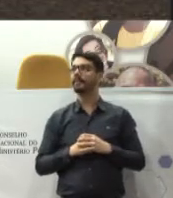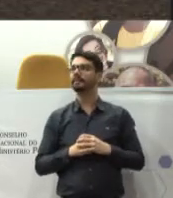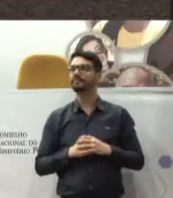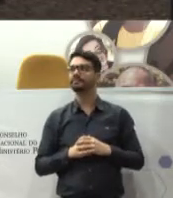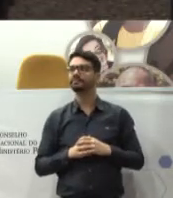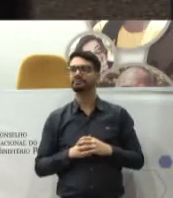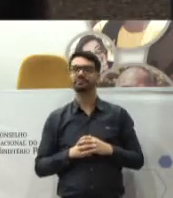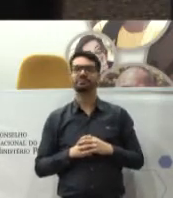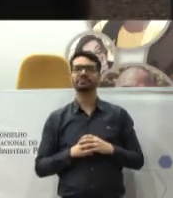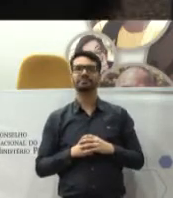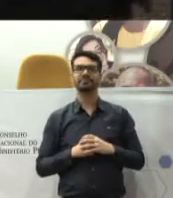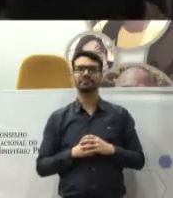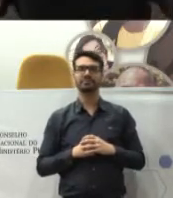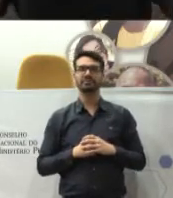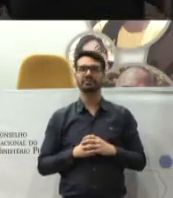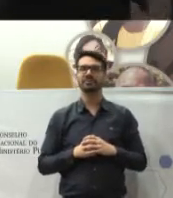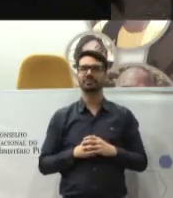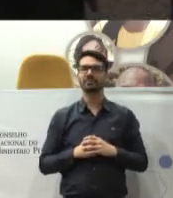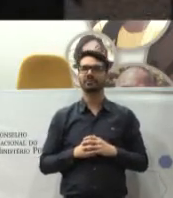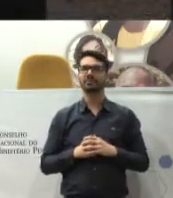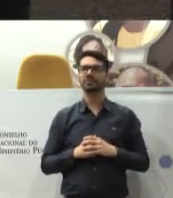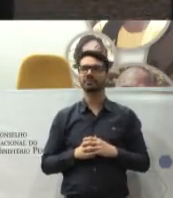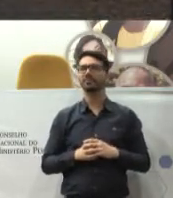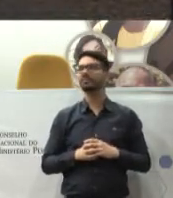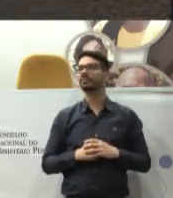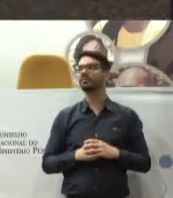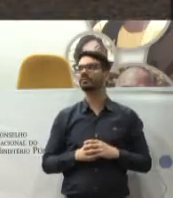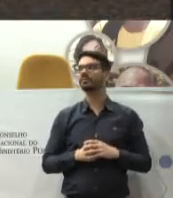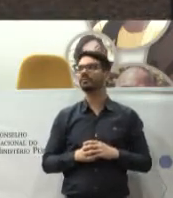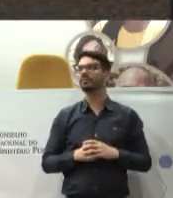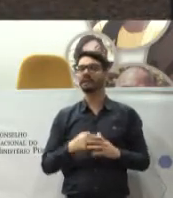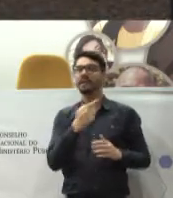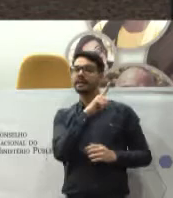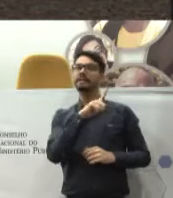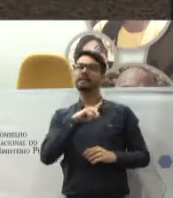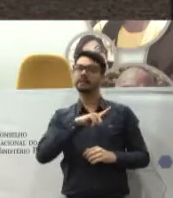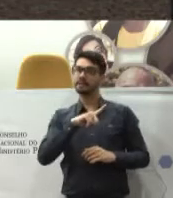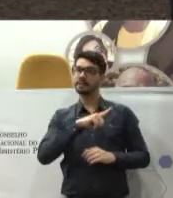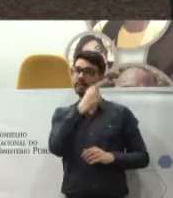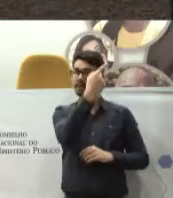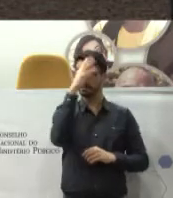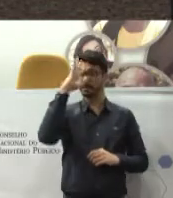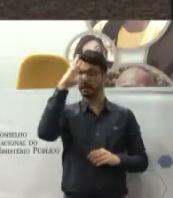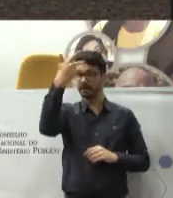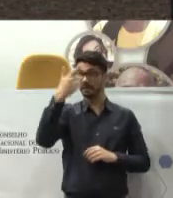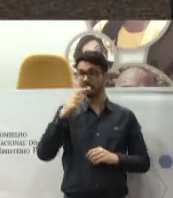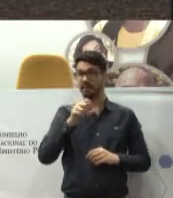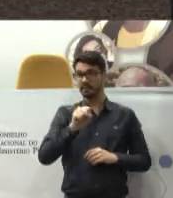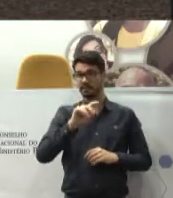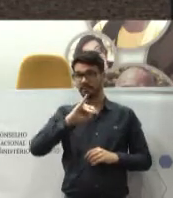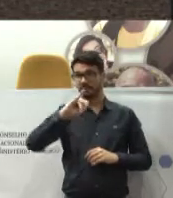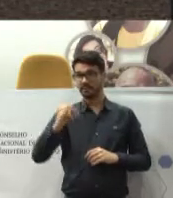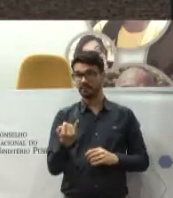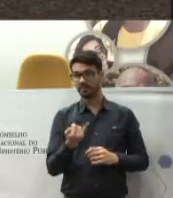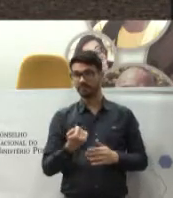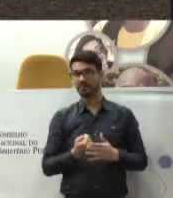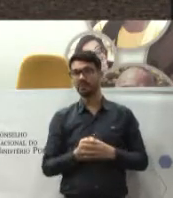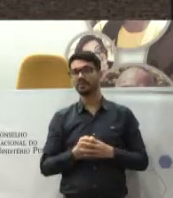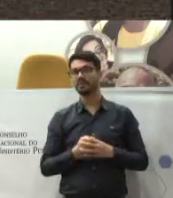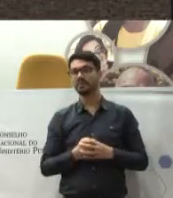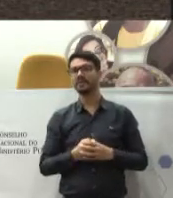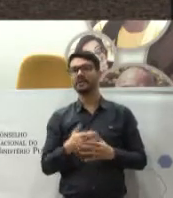Já está me divertindo aqui, né? Então, temos essa decisão do STJ aqui, que realmente define. Então, o STJ deixou